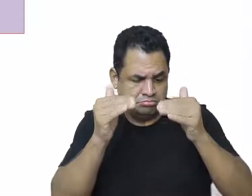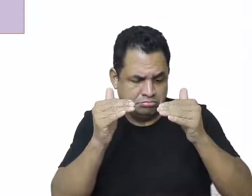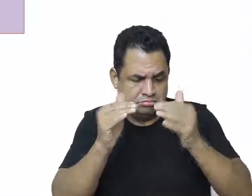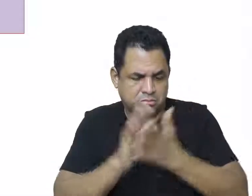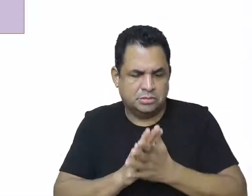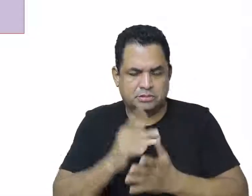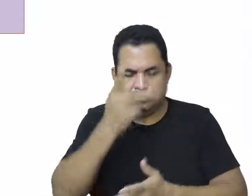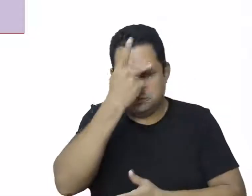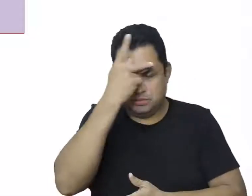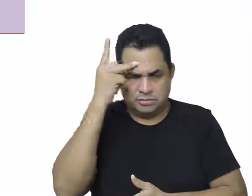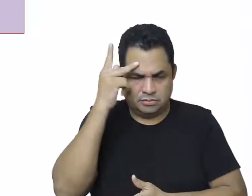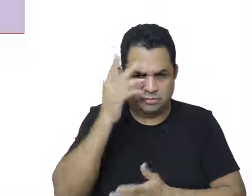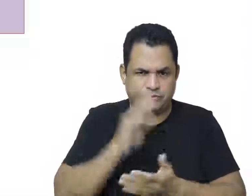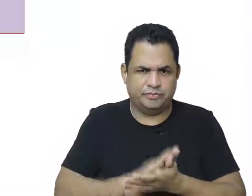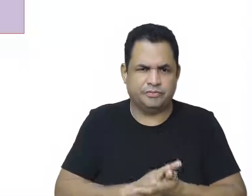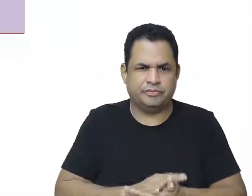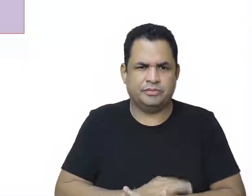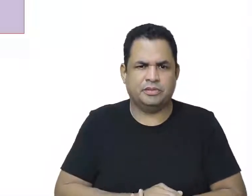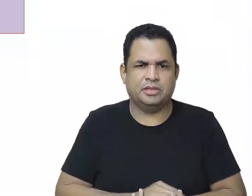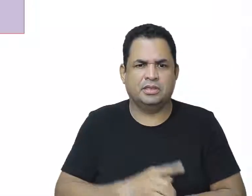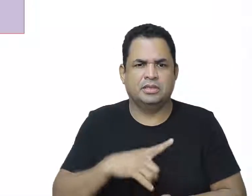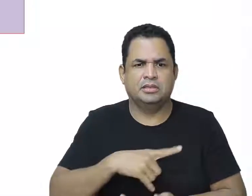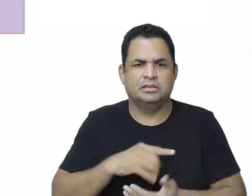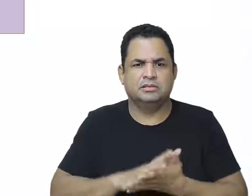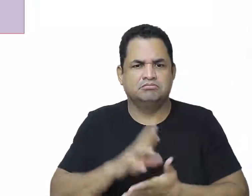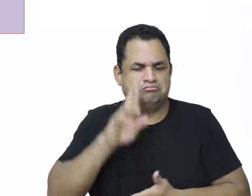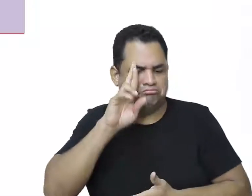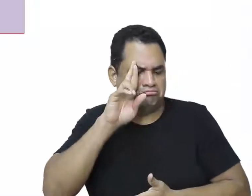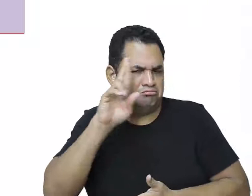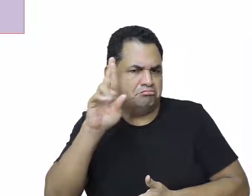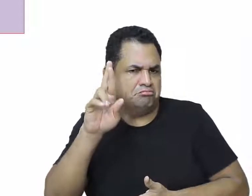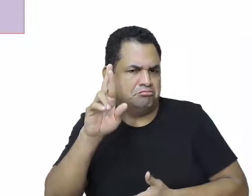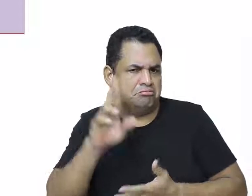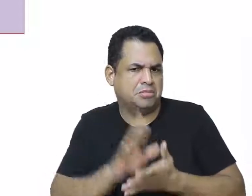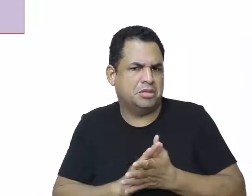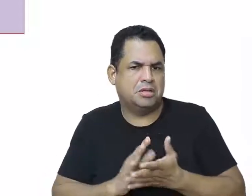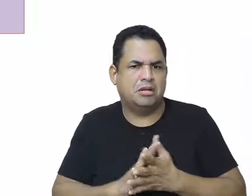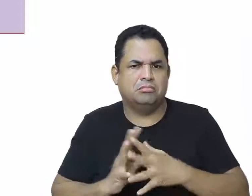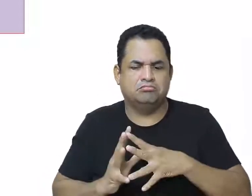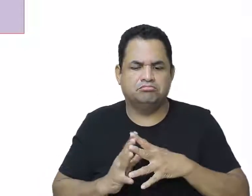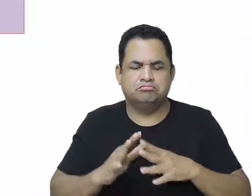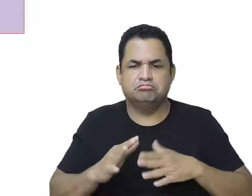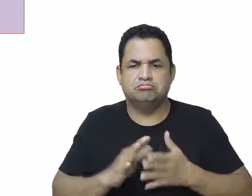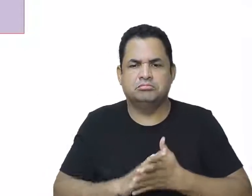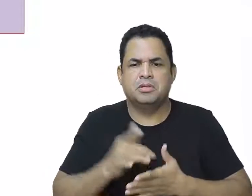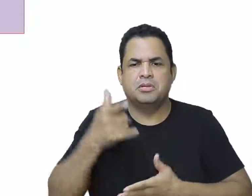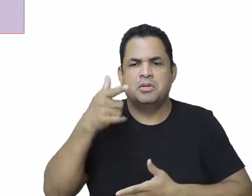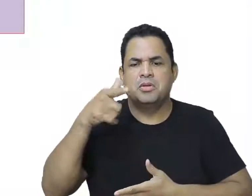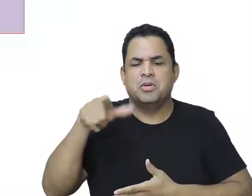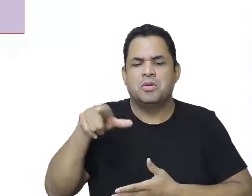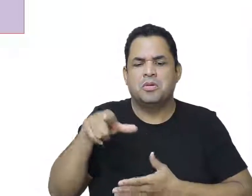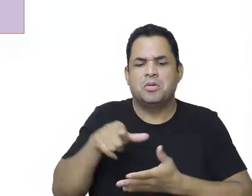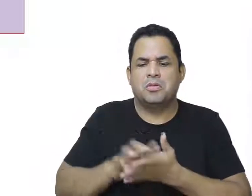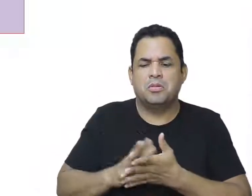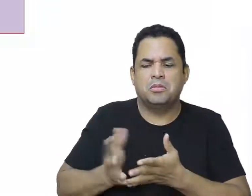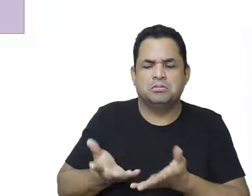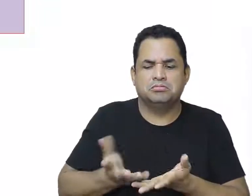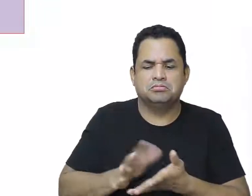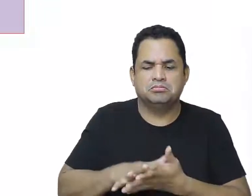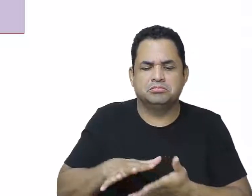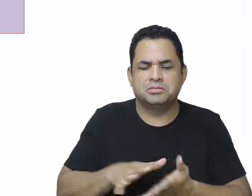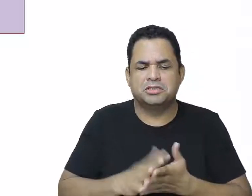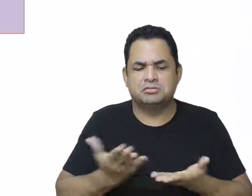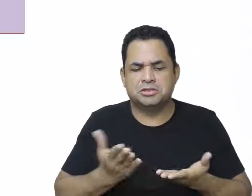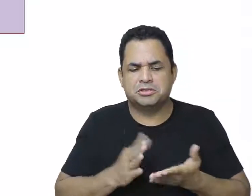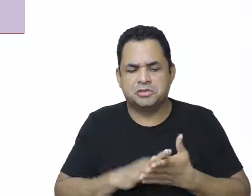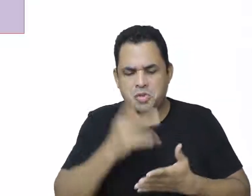pessoas. Então, há, sim, vários líderes carismáticos no Brasil e no mundo que conseguem mover milhões de pessoas,